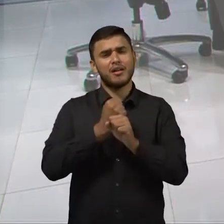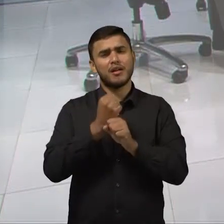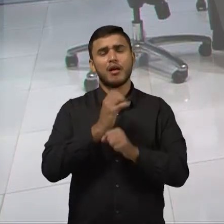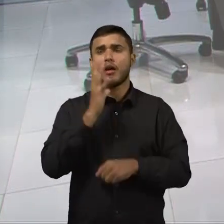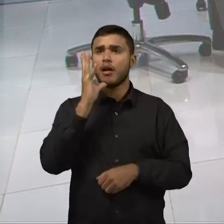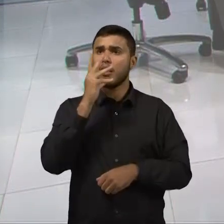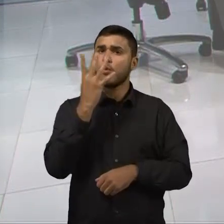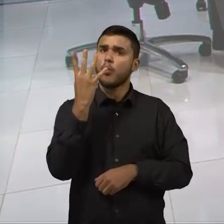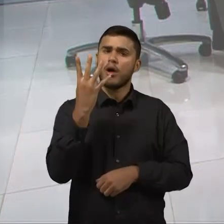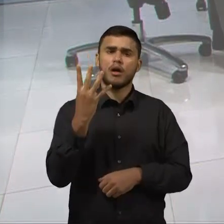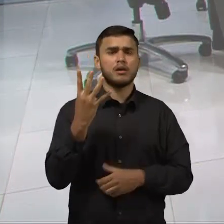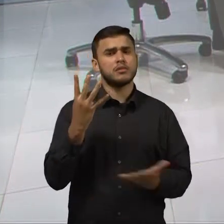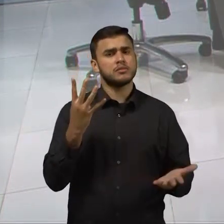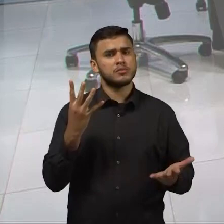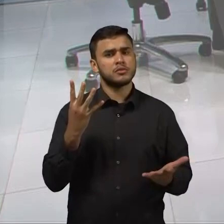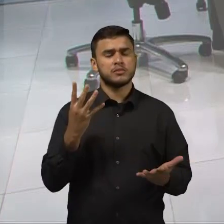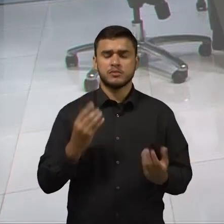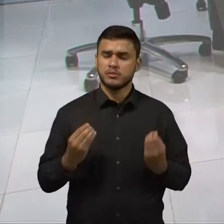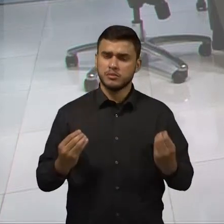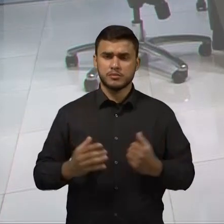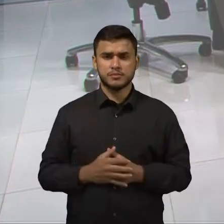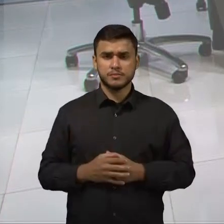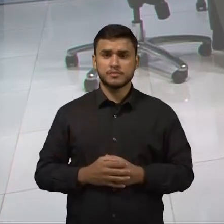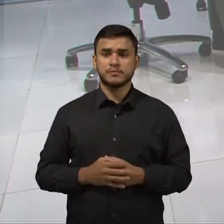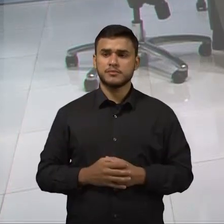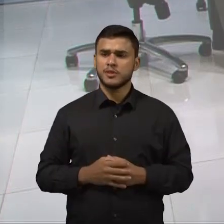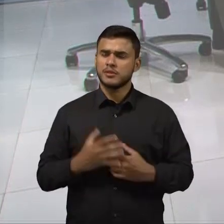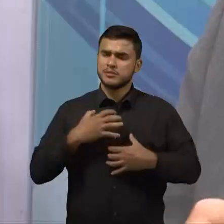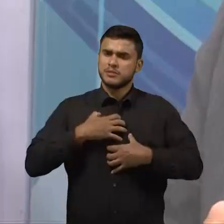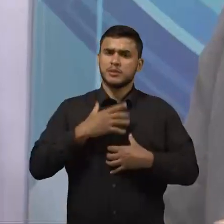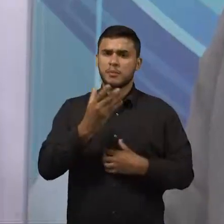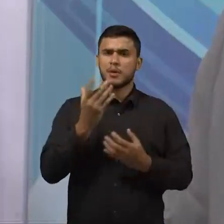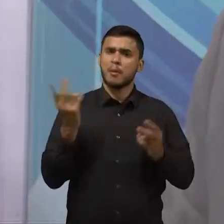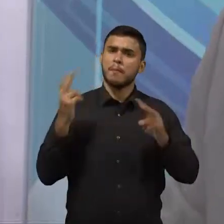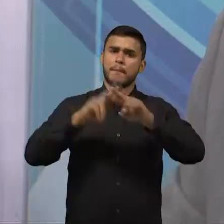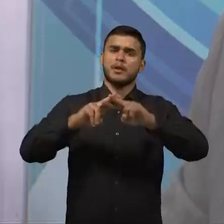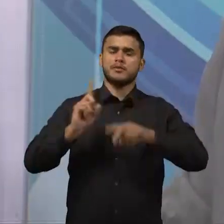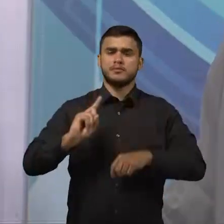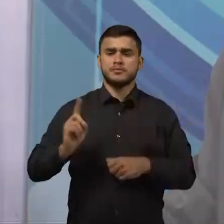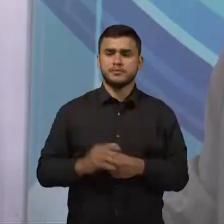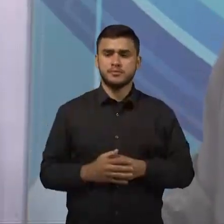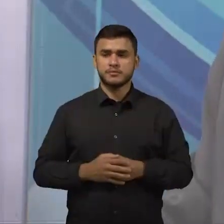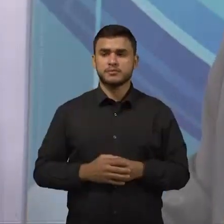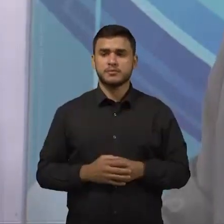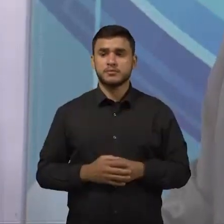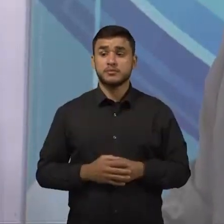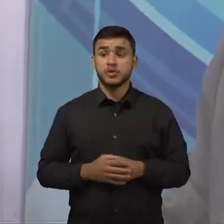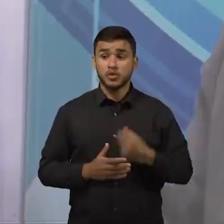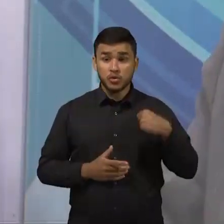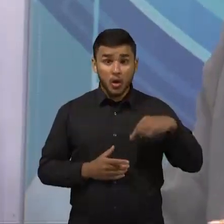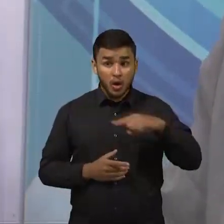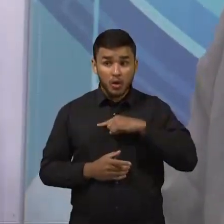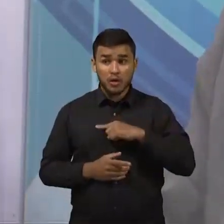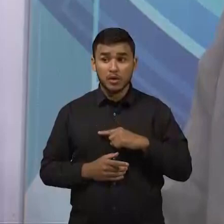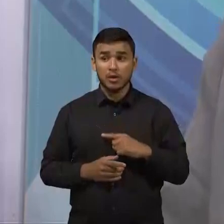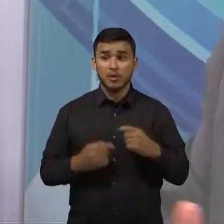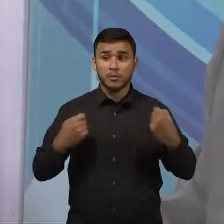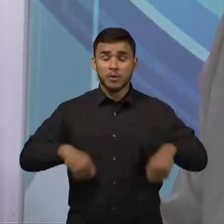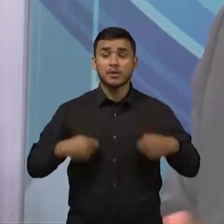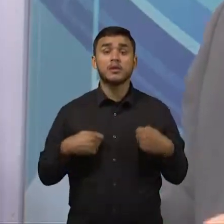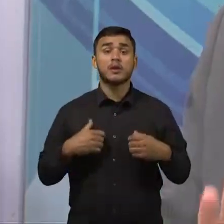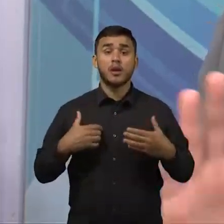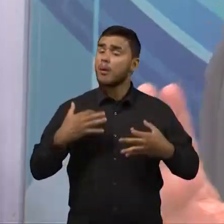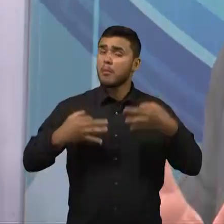concordo com sua crítica, com essa sensação de impunidade. Mas, por outro lado, Arnaldo, nós não podemos, nós temos que,